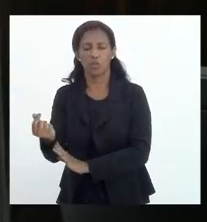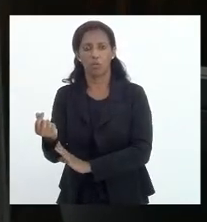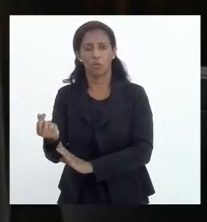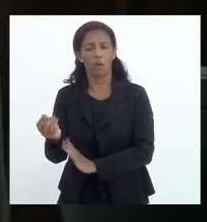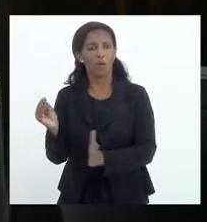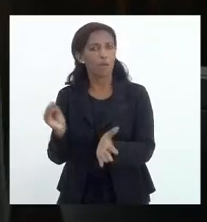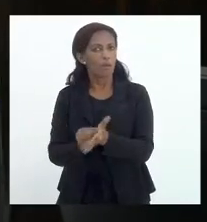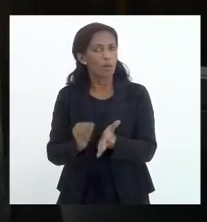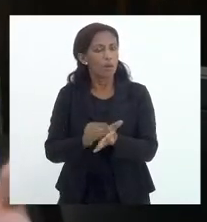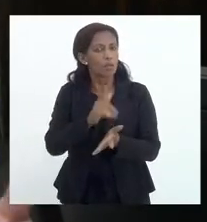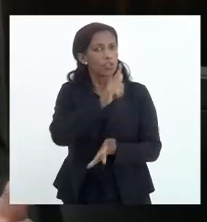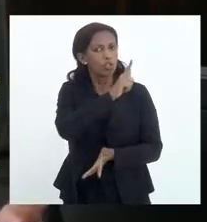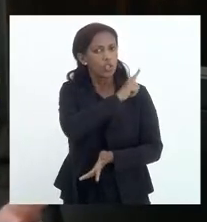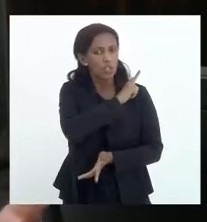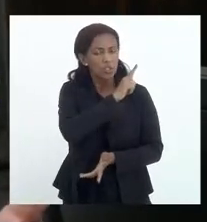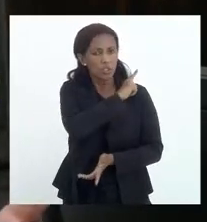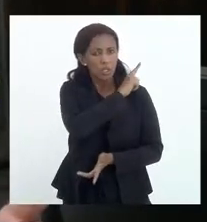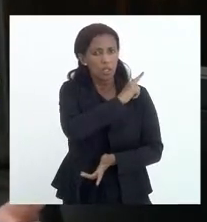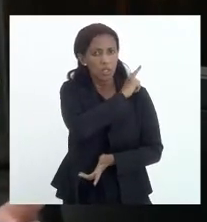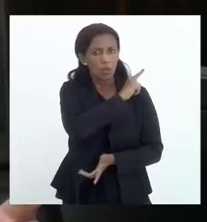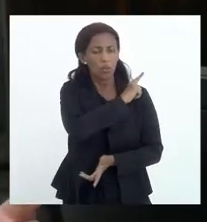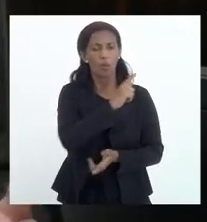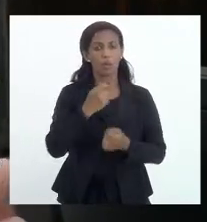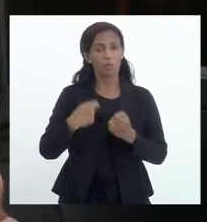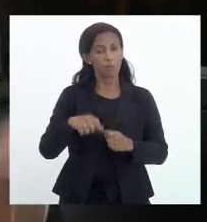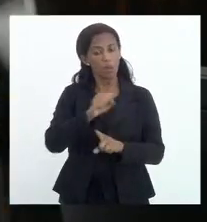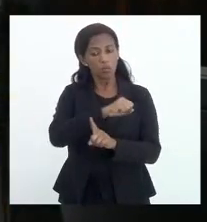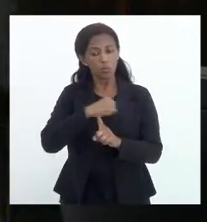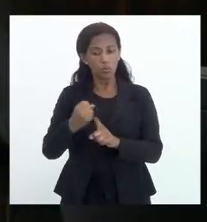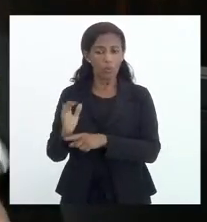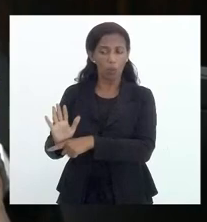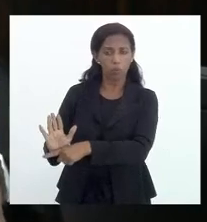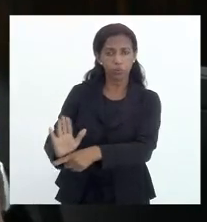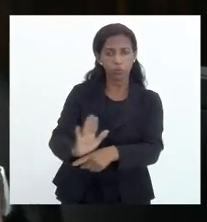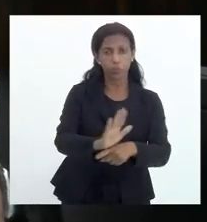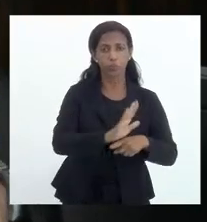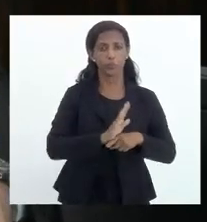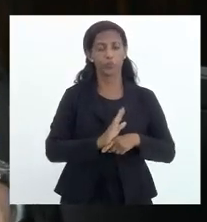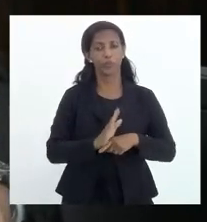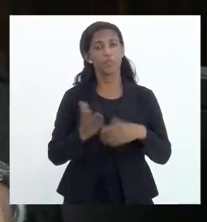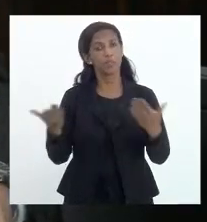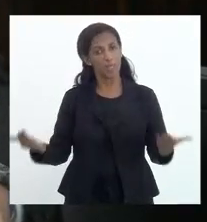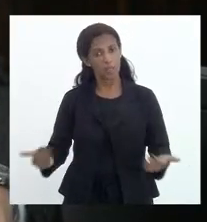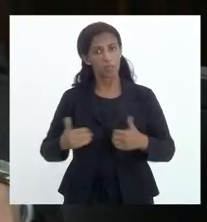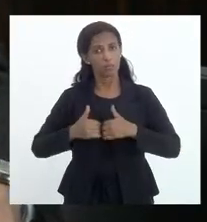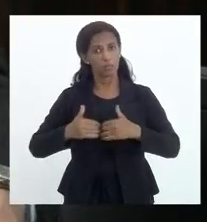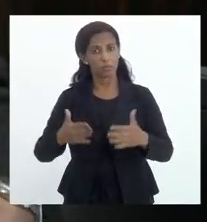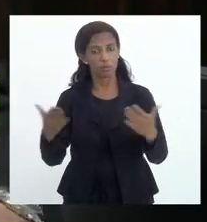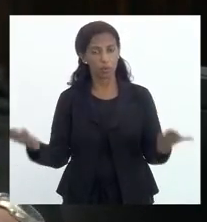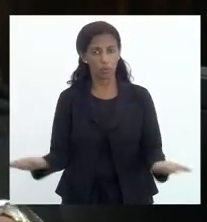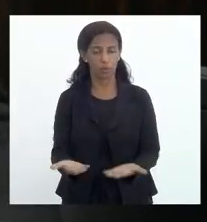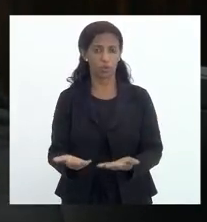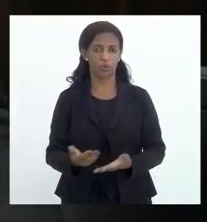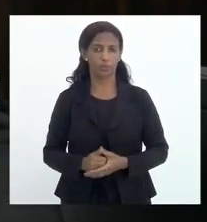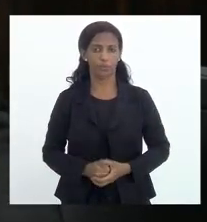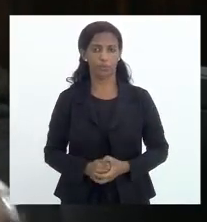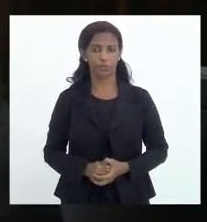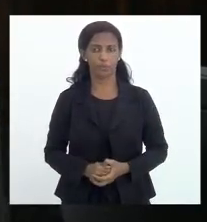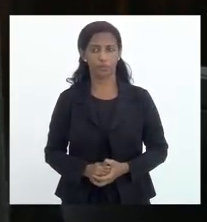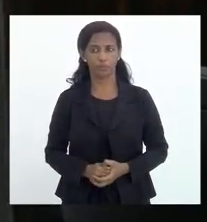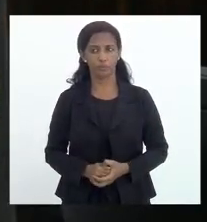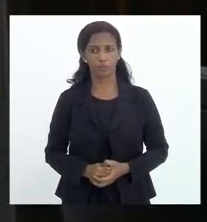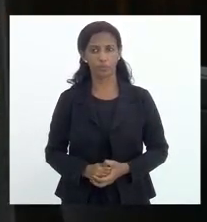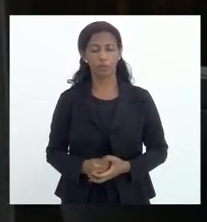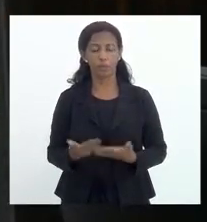gestão para atender as demandas sociais. E é nisso que nós estamos atacando hoje. Então, eu